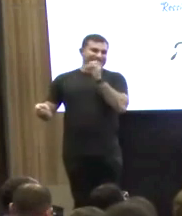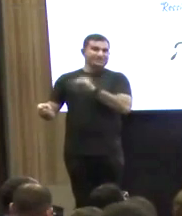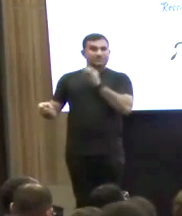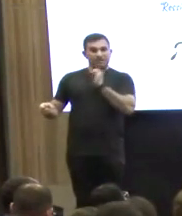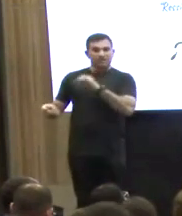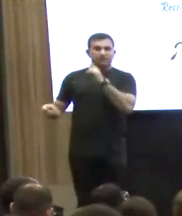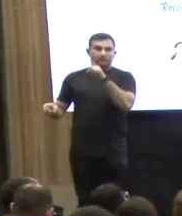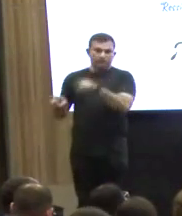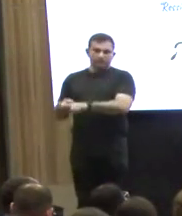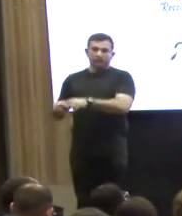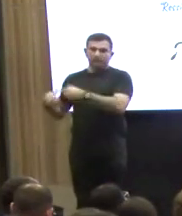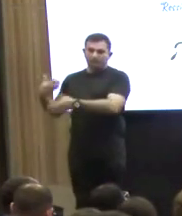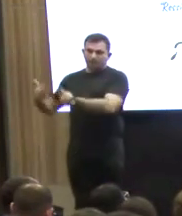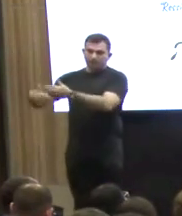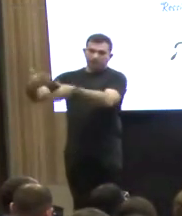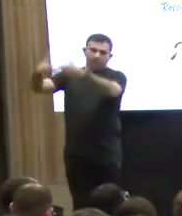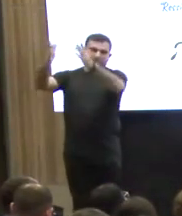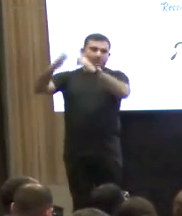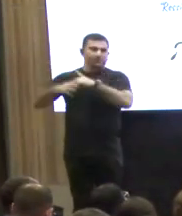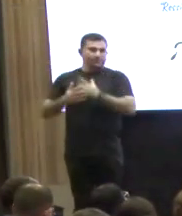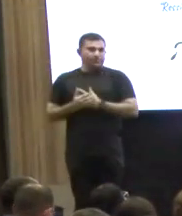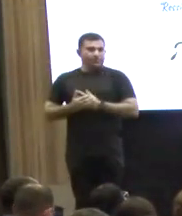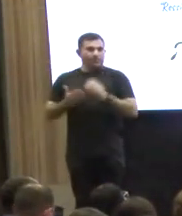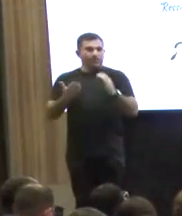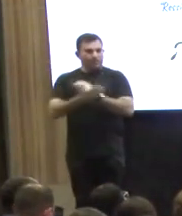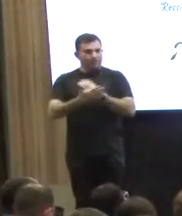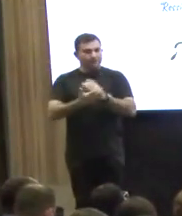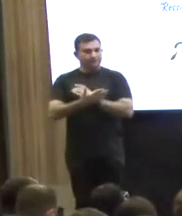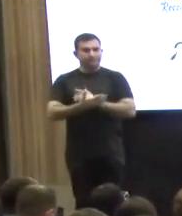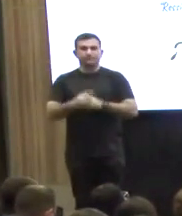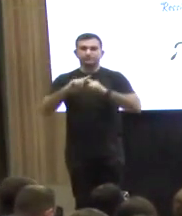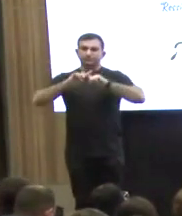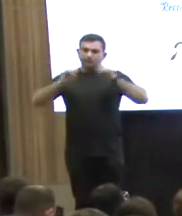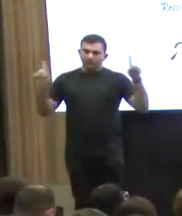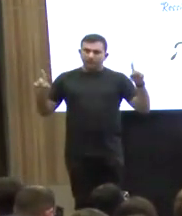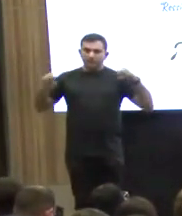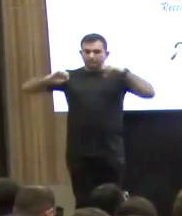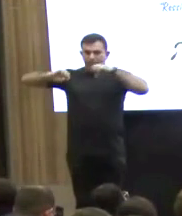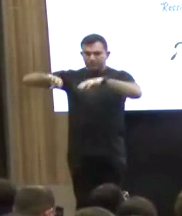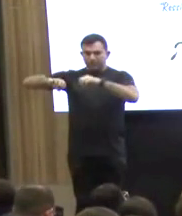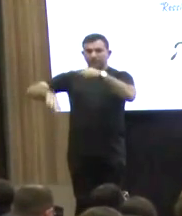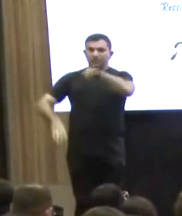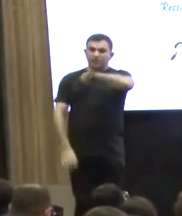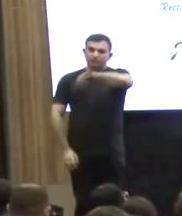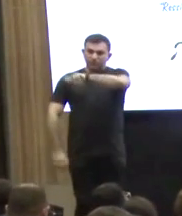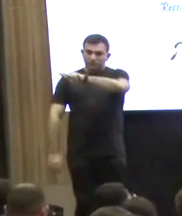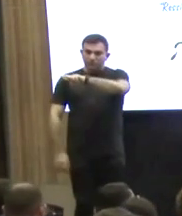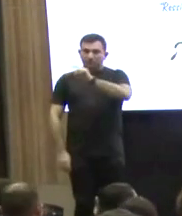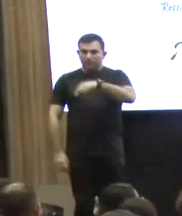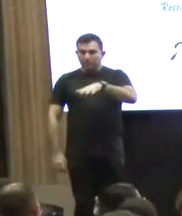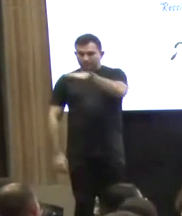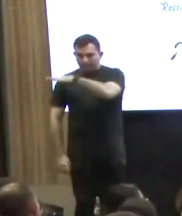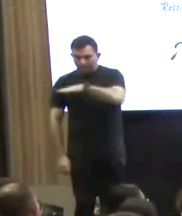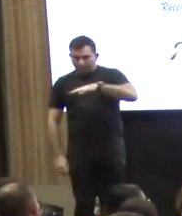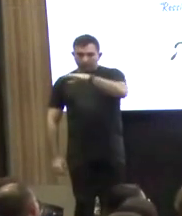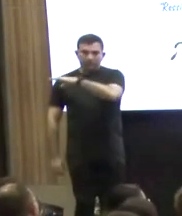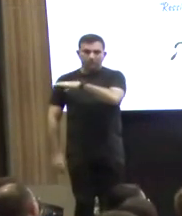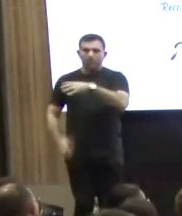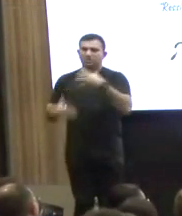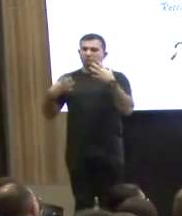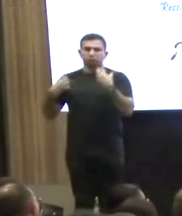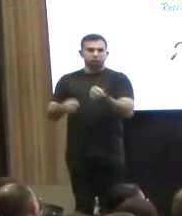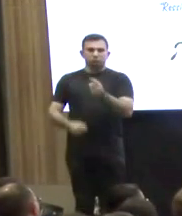consente o racismo, consente o sexismo, a homofobia, o capacitismo. E mais do que consentir, ela cultiva, ela ensina.